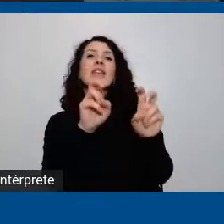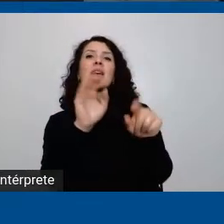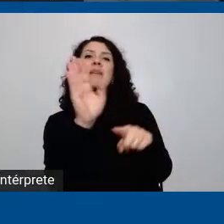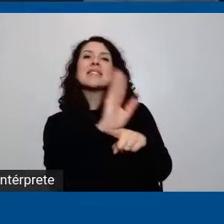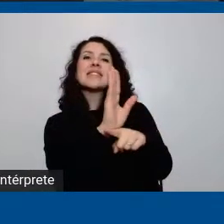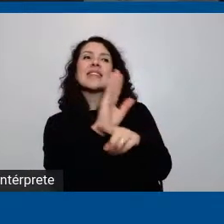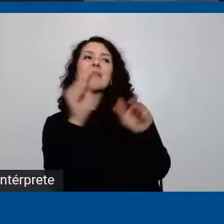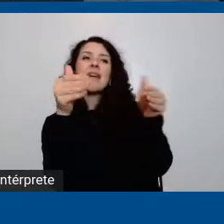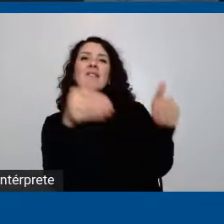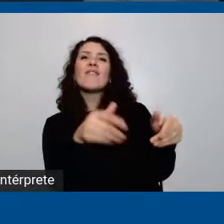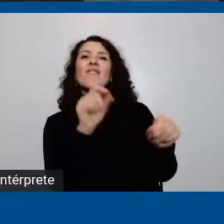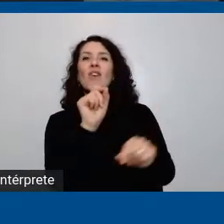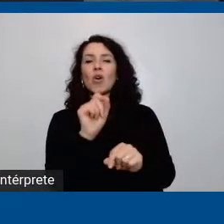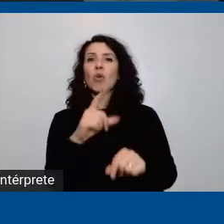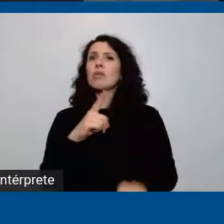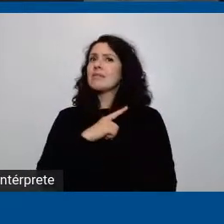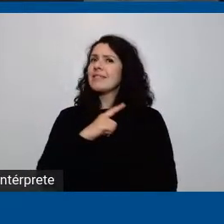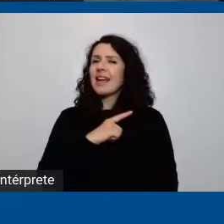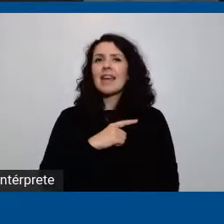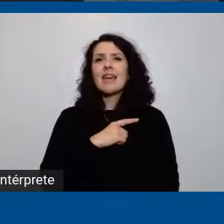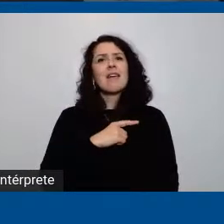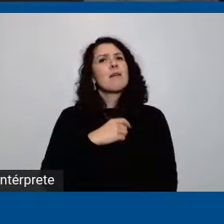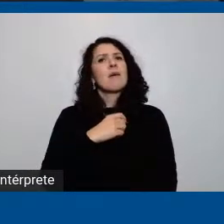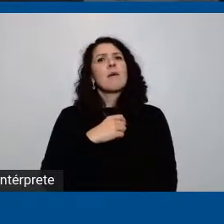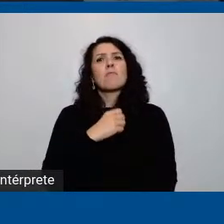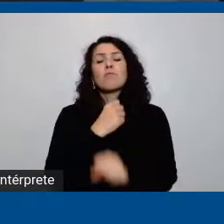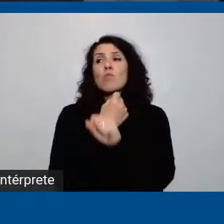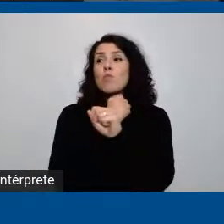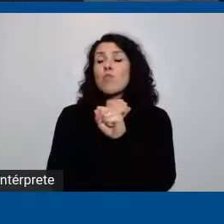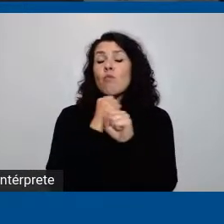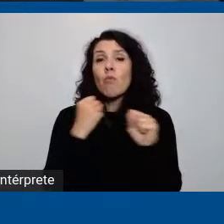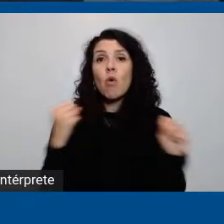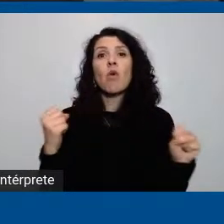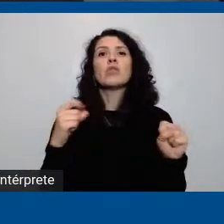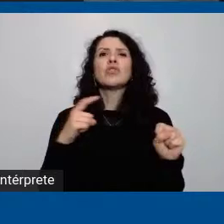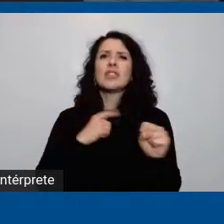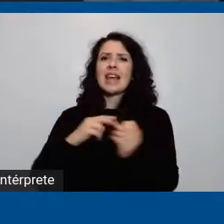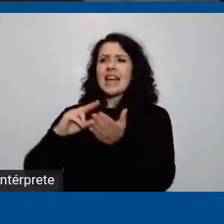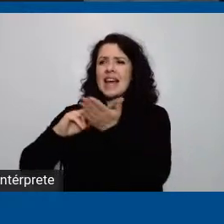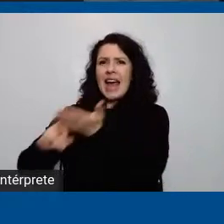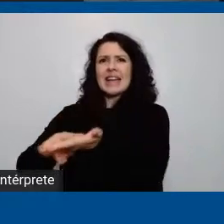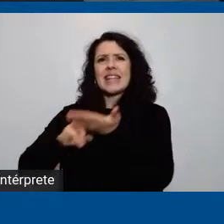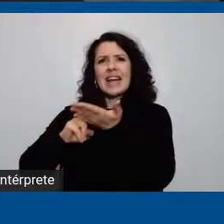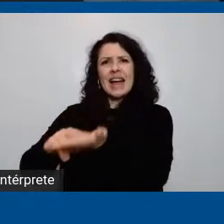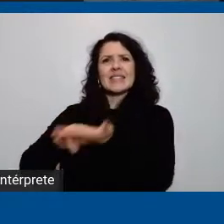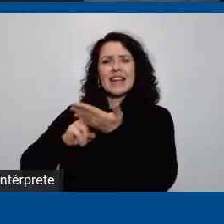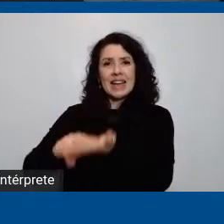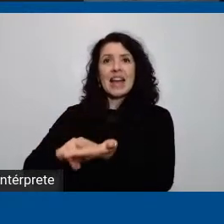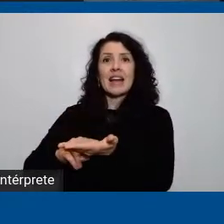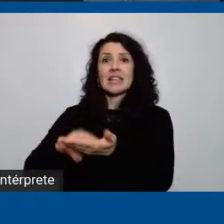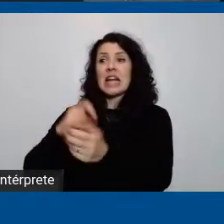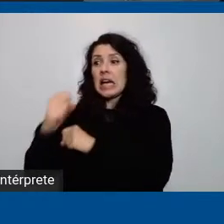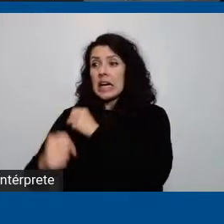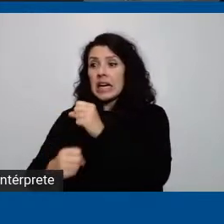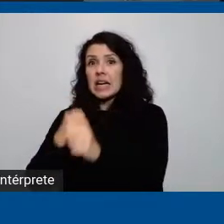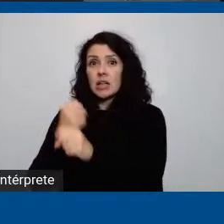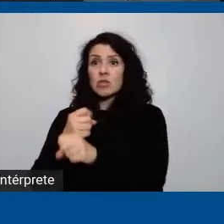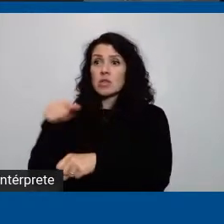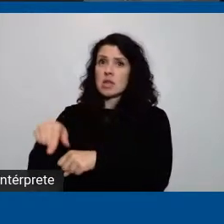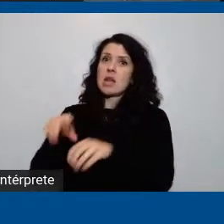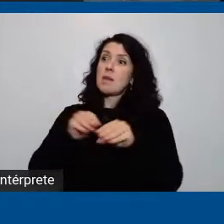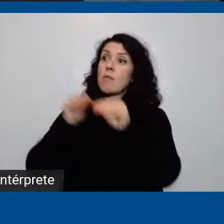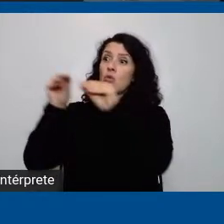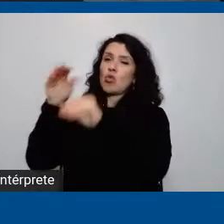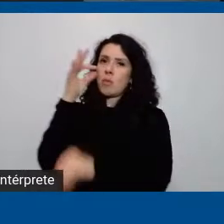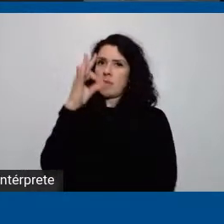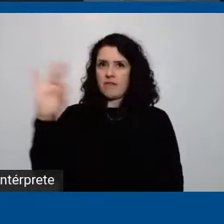esse enorme, né, volume de correspondências de todos os anos que o Mark esteve na França com